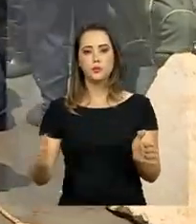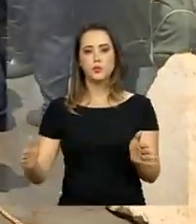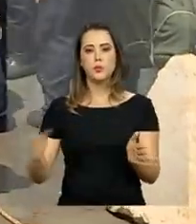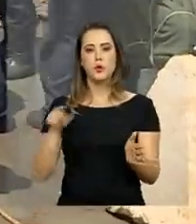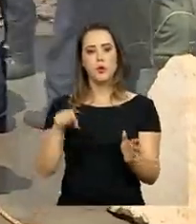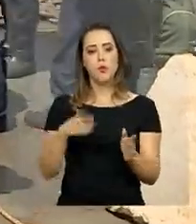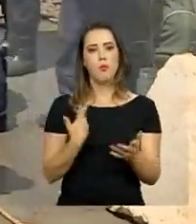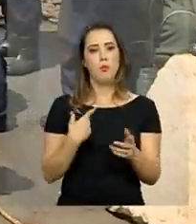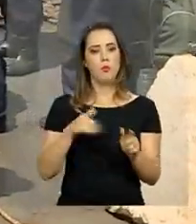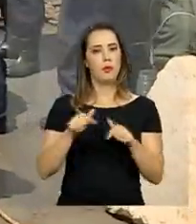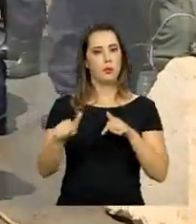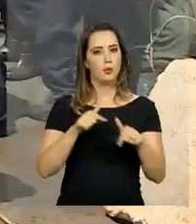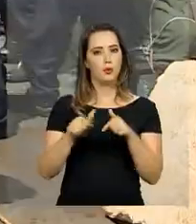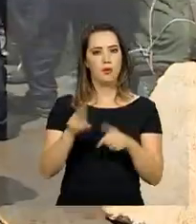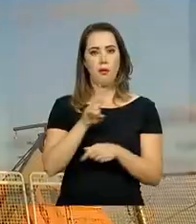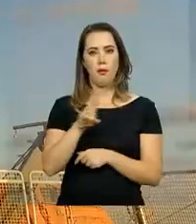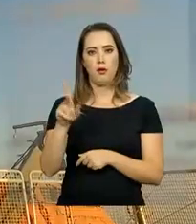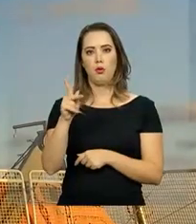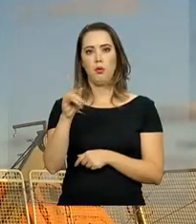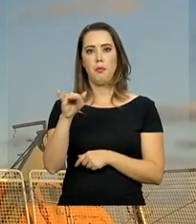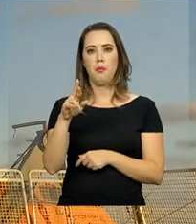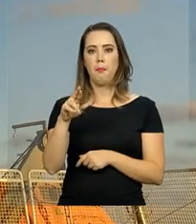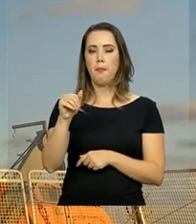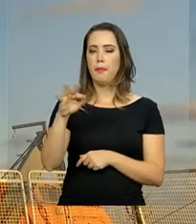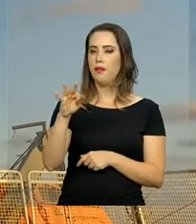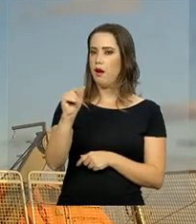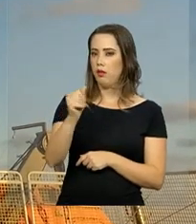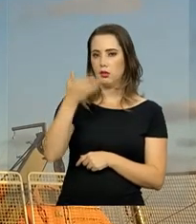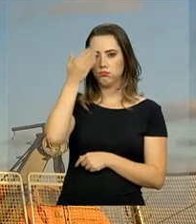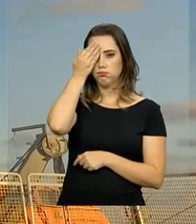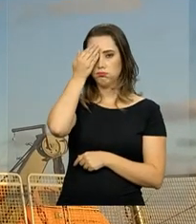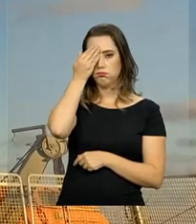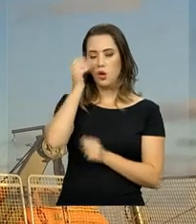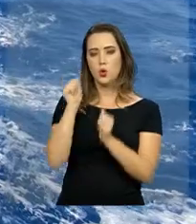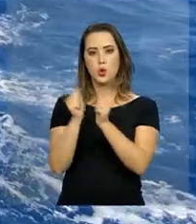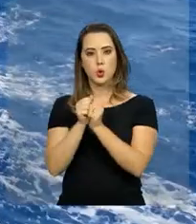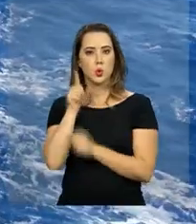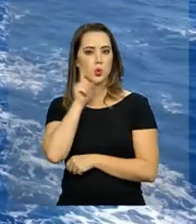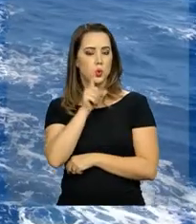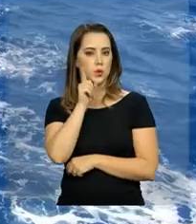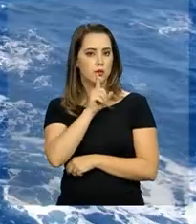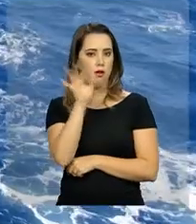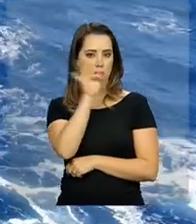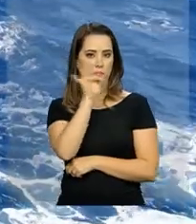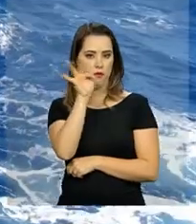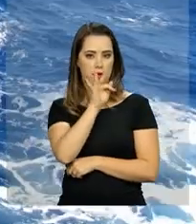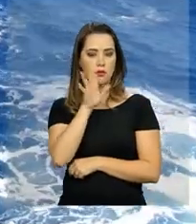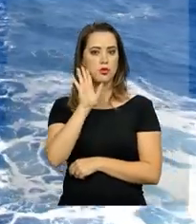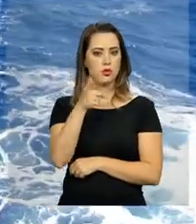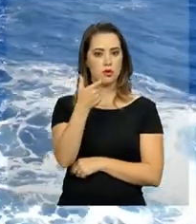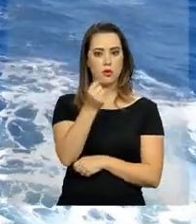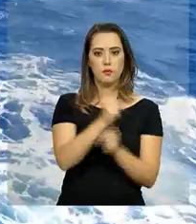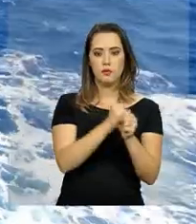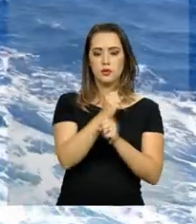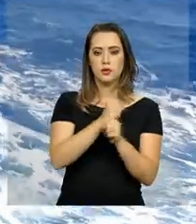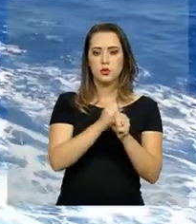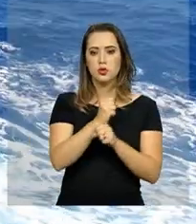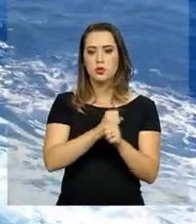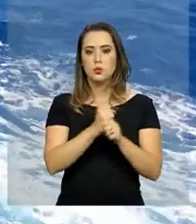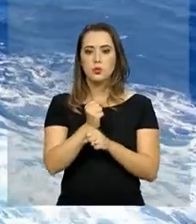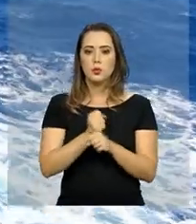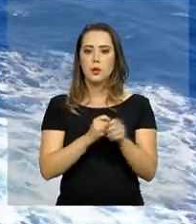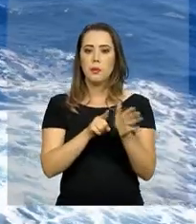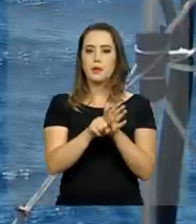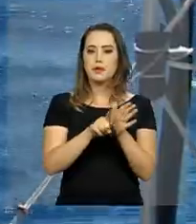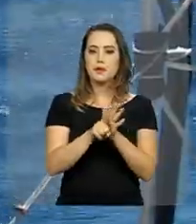Pirata, projeto desenvolvido pelo Brasil em parceria com Estados Unidos e França. A pesquisa completou 20 anos coletando dados do